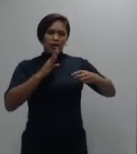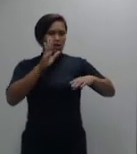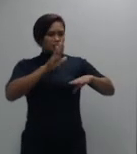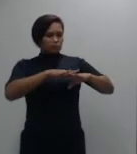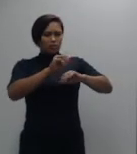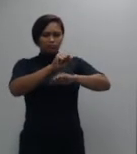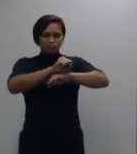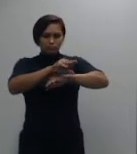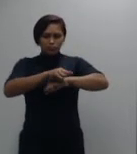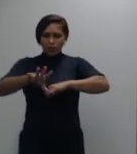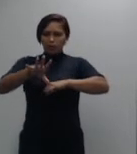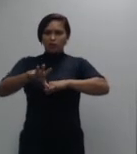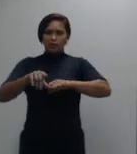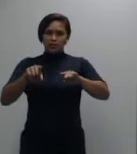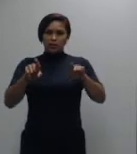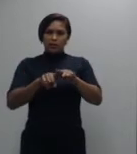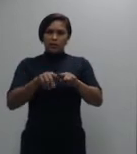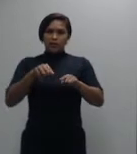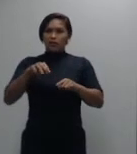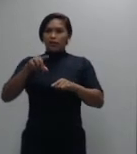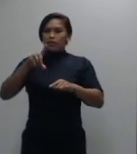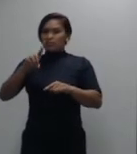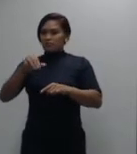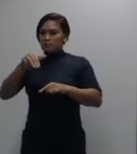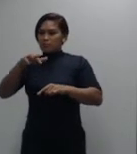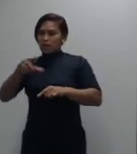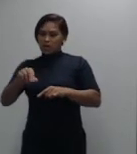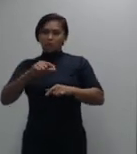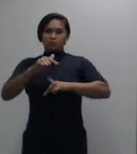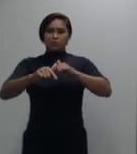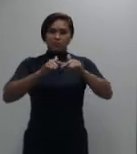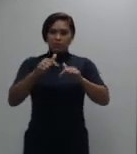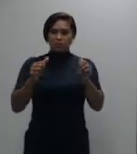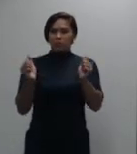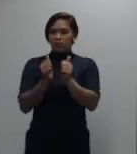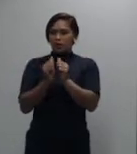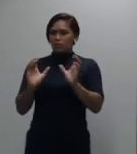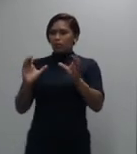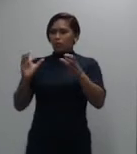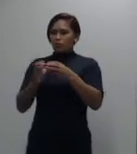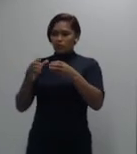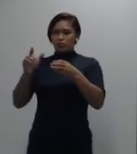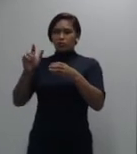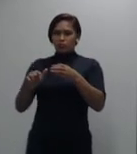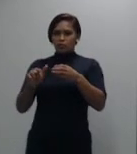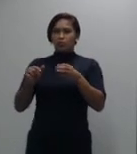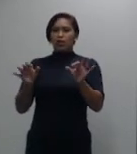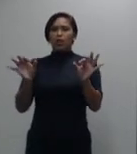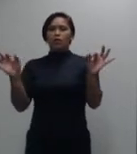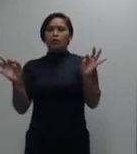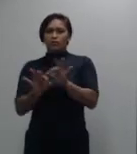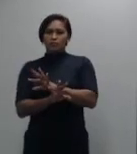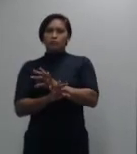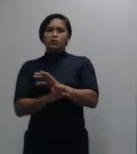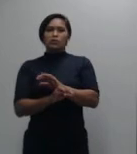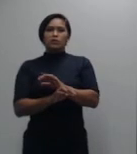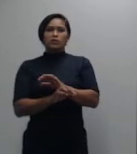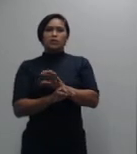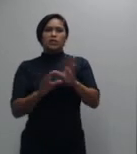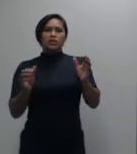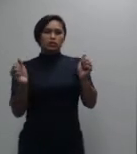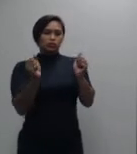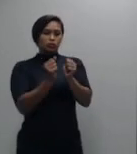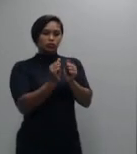difundido é mais com ela funcionário trabalhava com o grupo Fortune E aí ou rompimento porque de marketing juntou